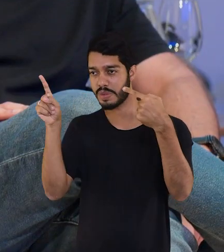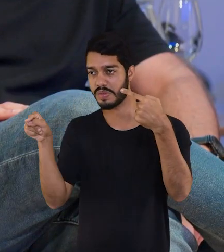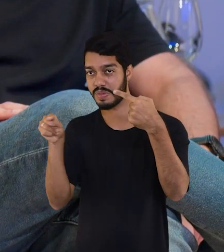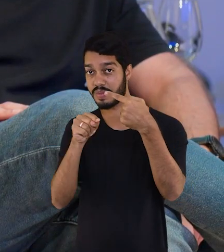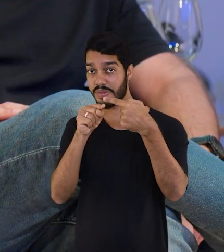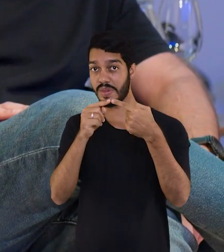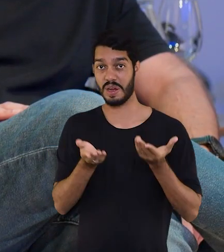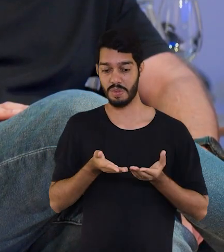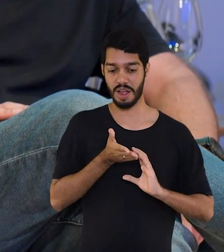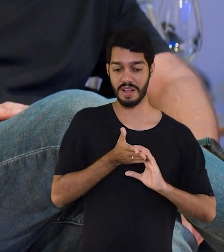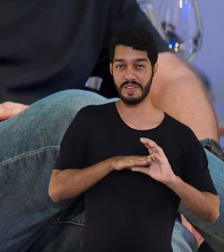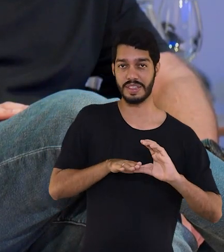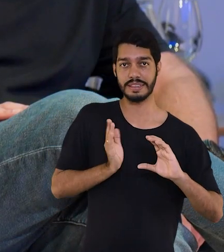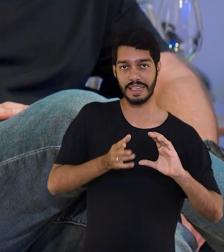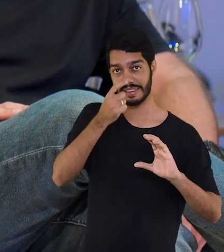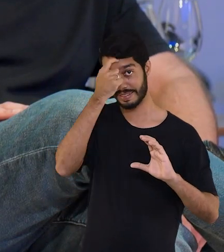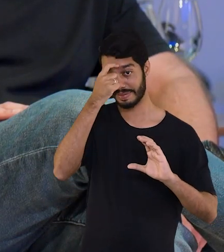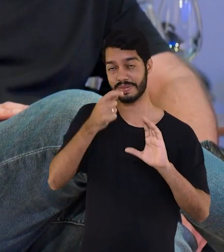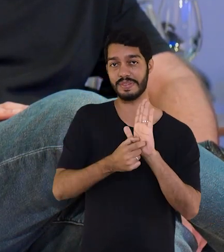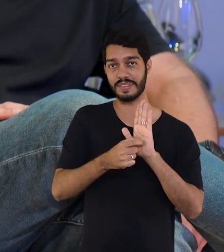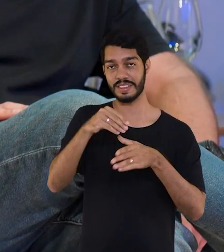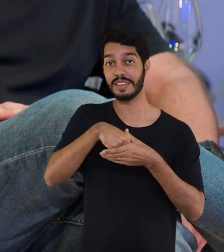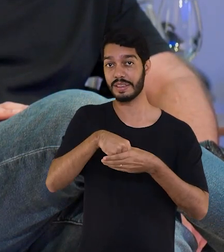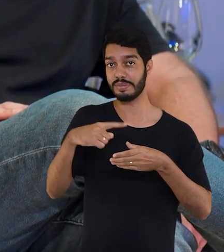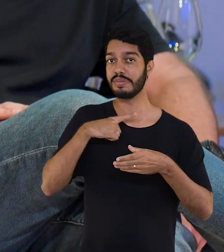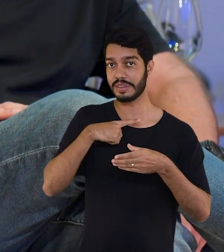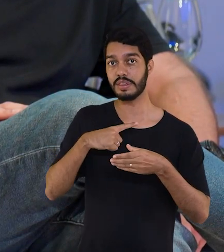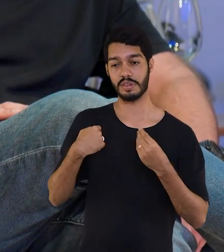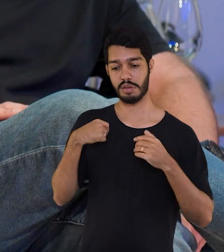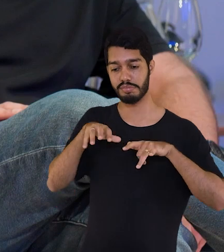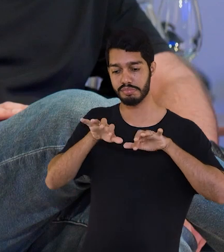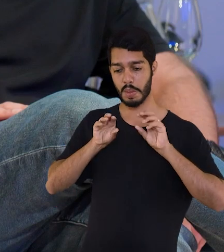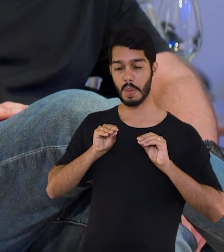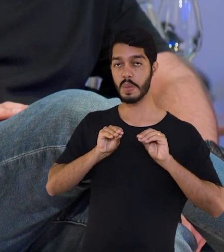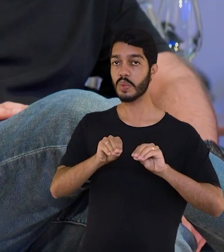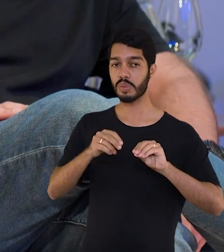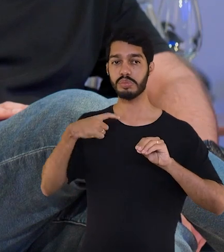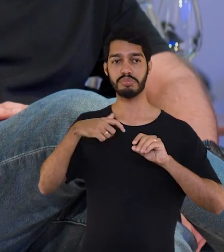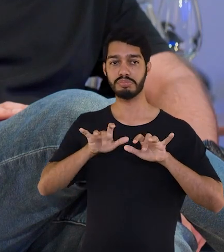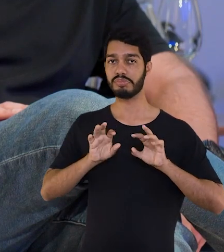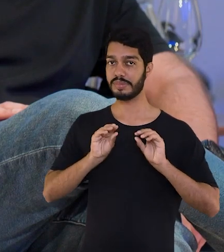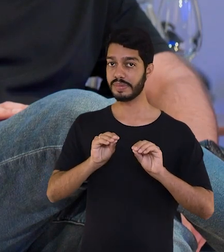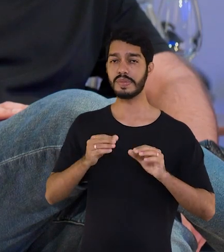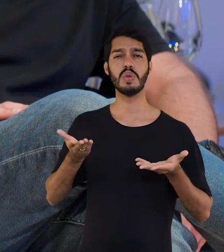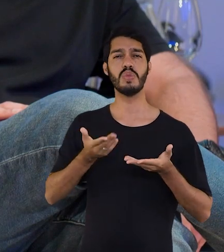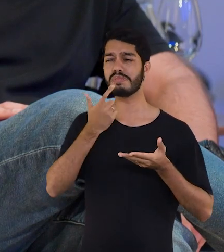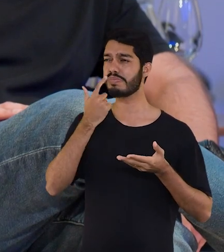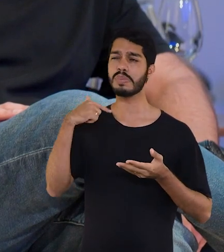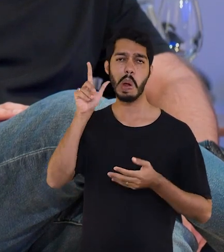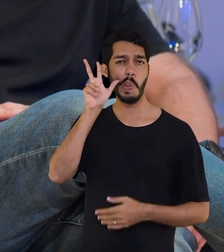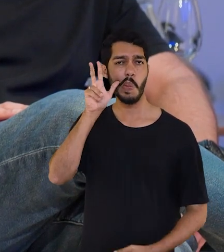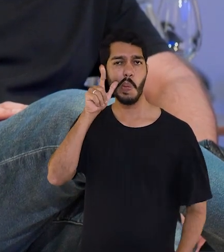para criar o retângulo no site. E agora o Canva já tem inteligência artificial integrada dentro dele, então vocês usam um prompt para poder criar. E agora